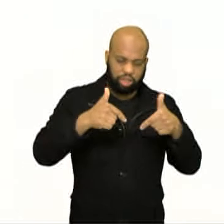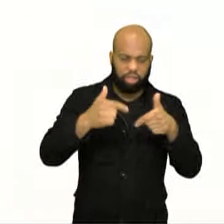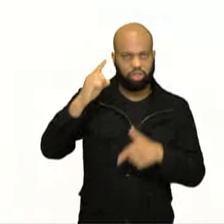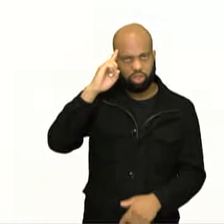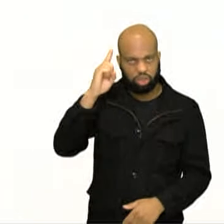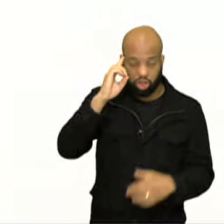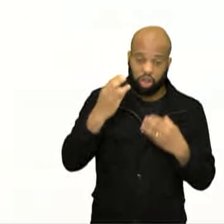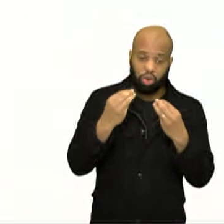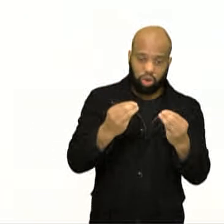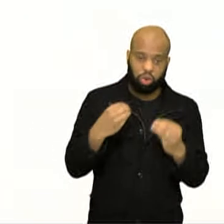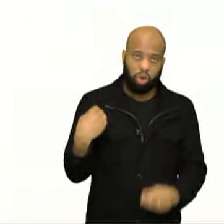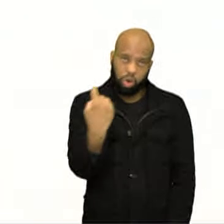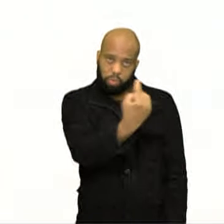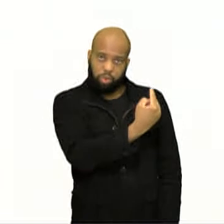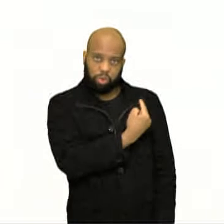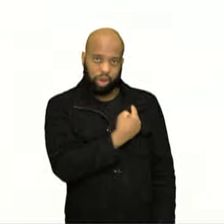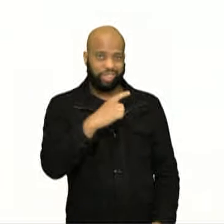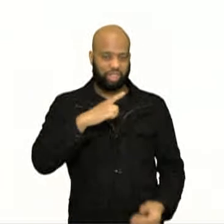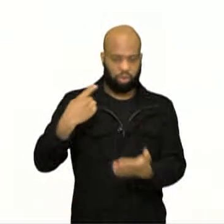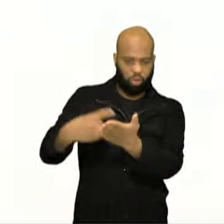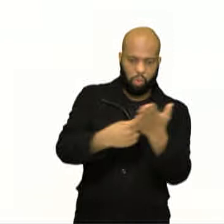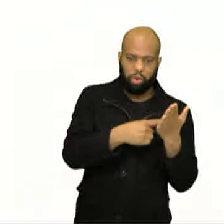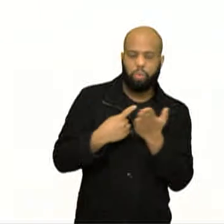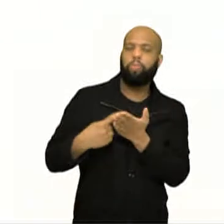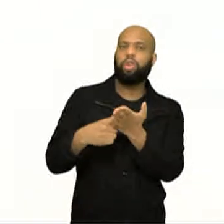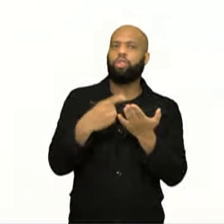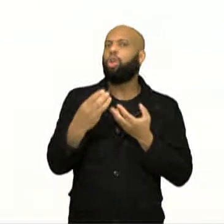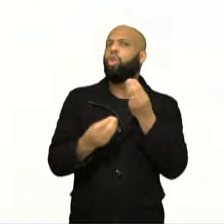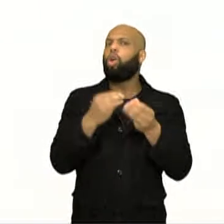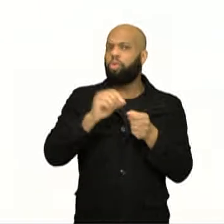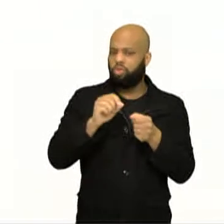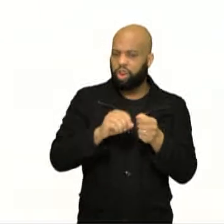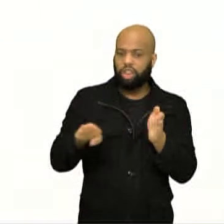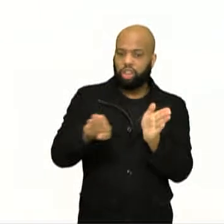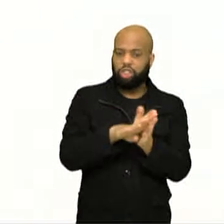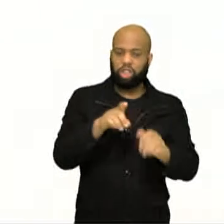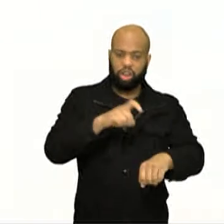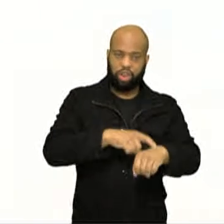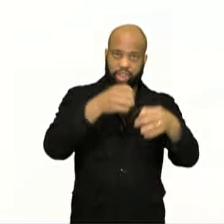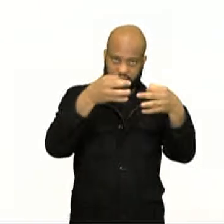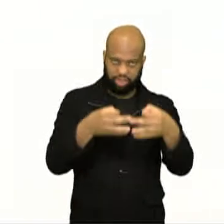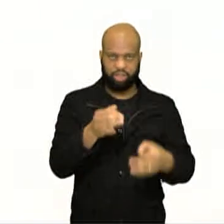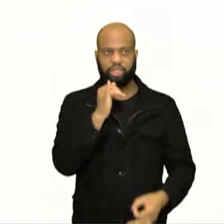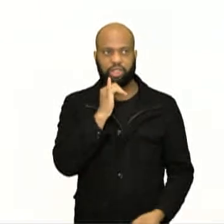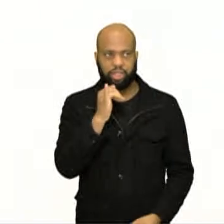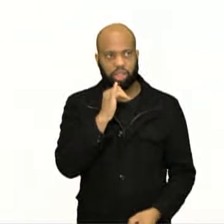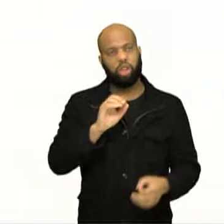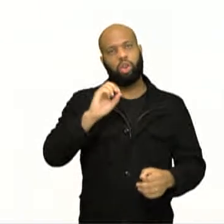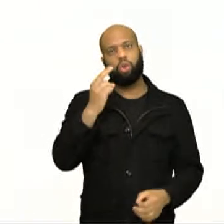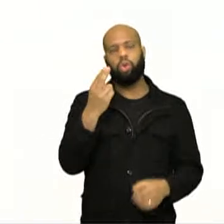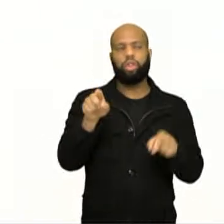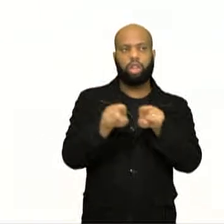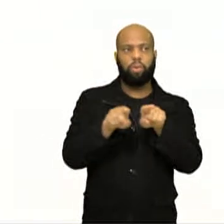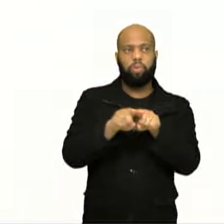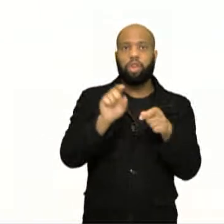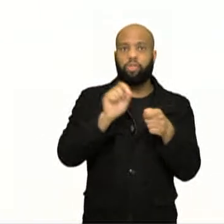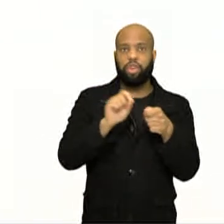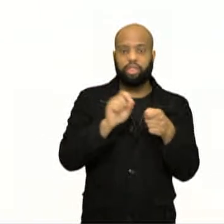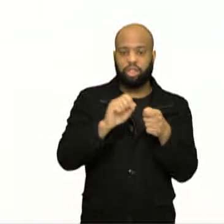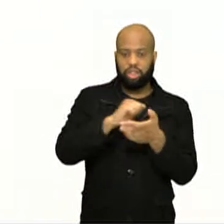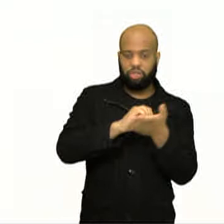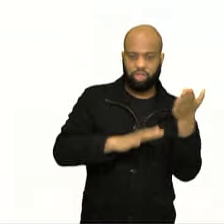sobre como lidamos com os nossos compromissos diários, chegando no horário certo, por exemplo, ou realizando as tarefas que